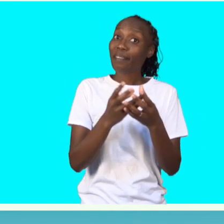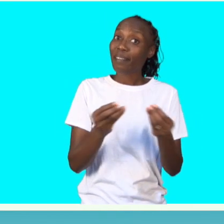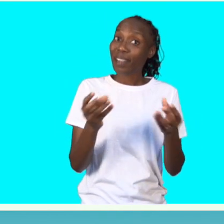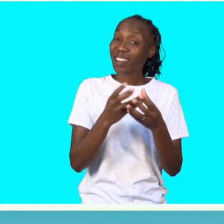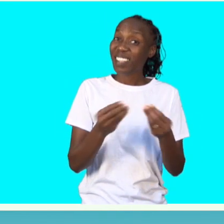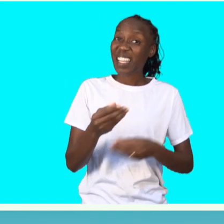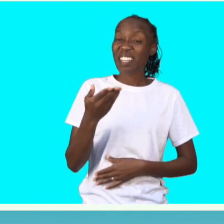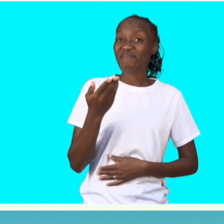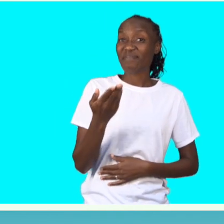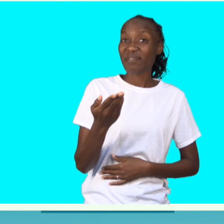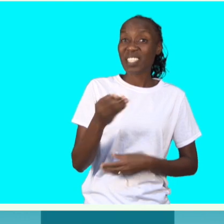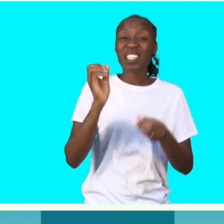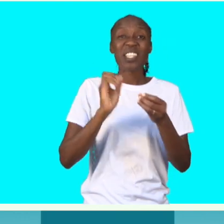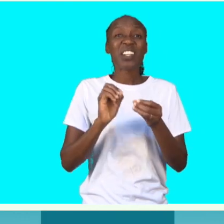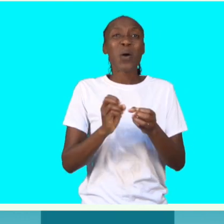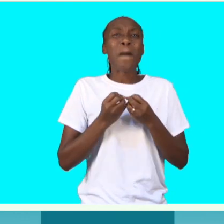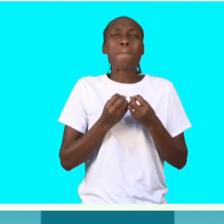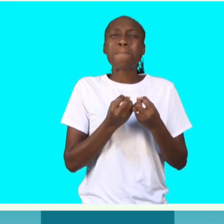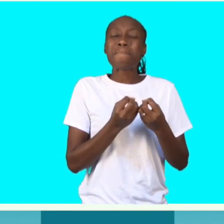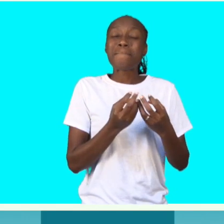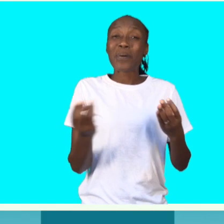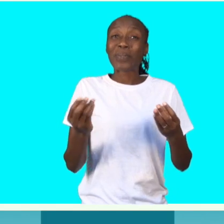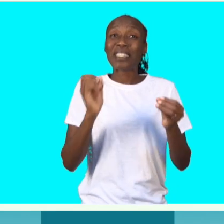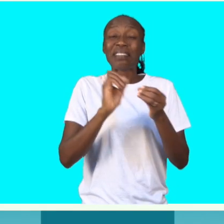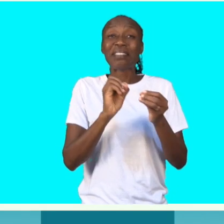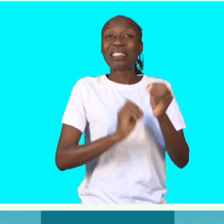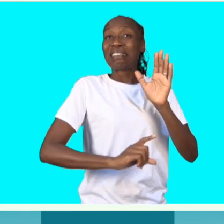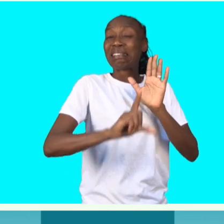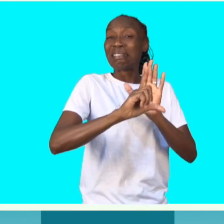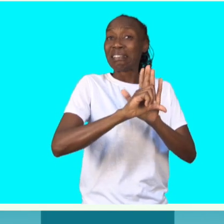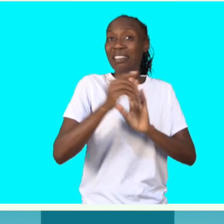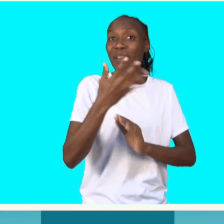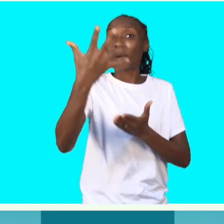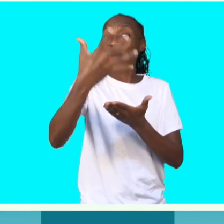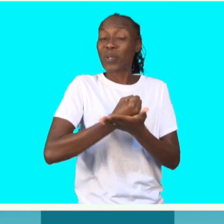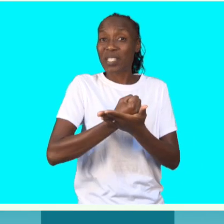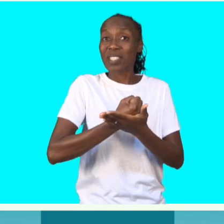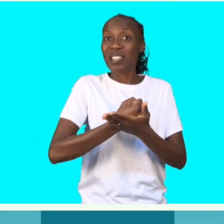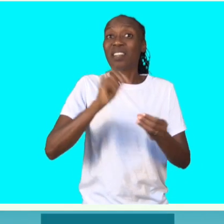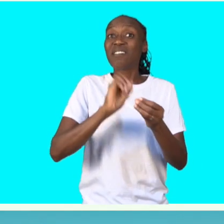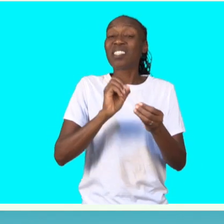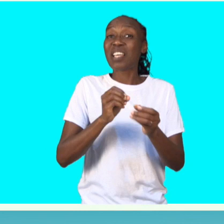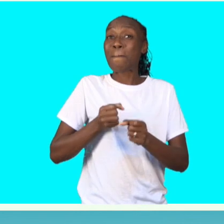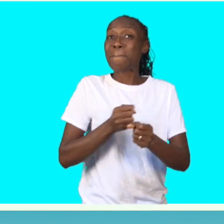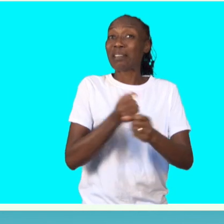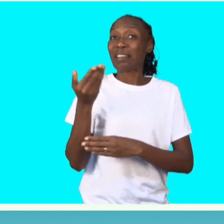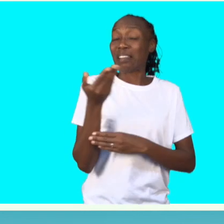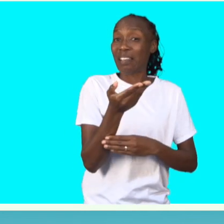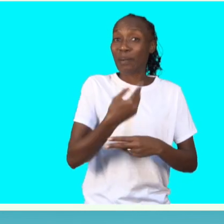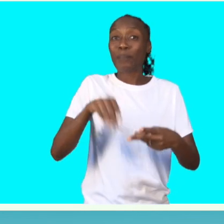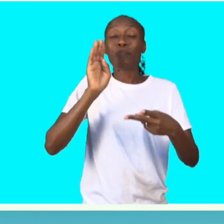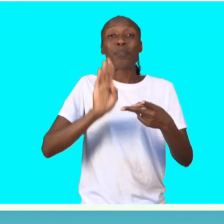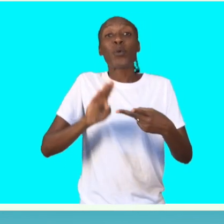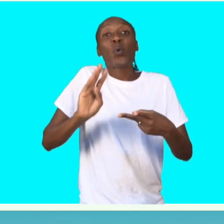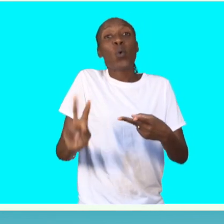madeira, a matéria-prima já subiu, pressário, e há muita burocracia para obter a tal madeira. A outra é